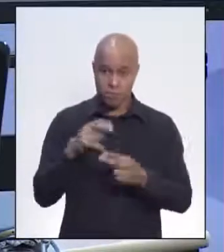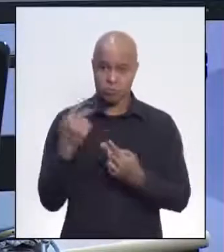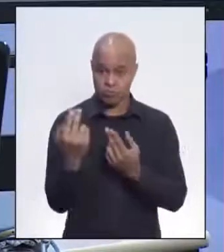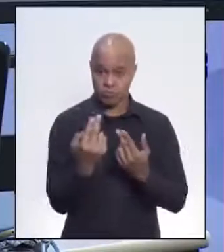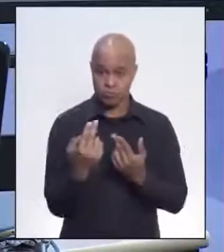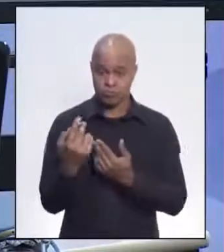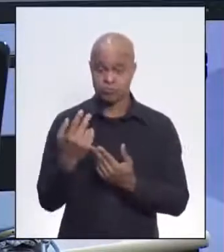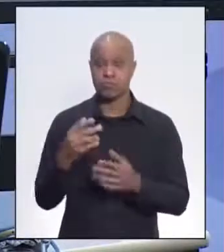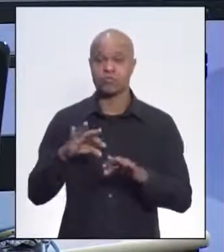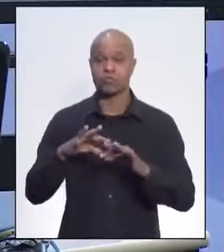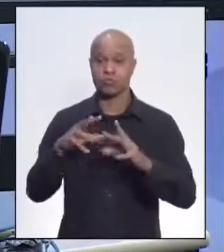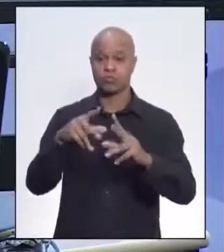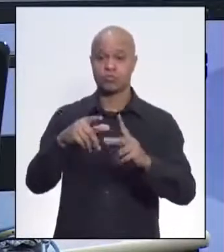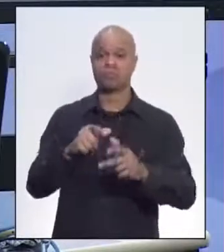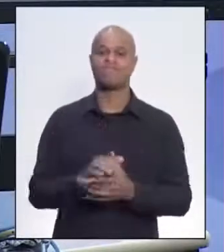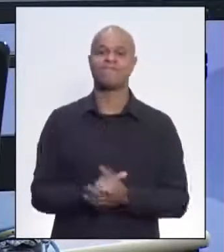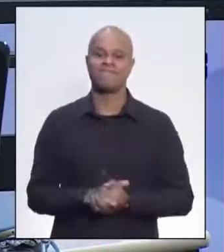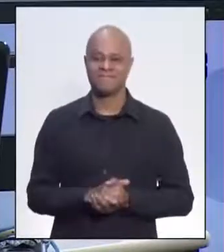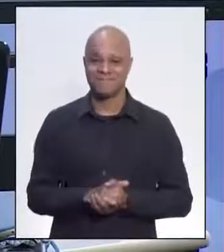roupas bonitinhas.